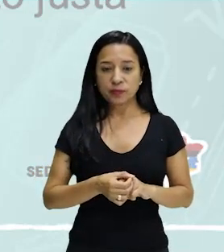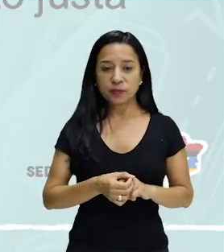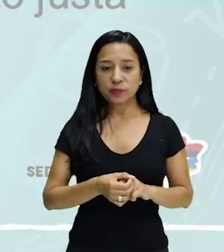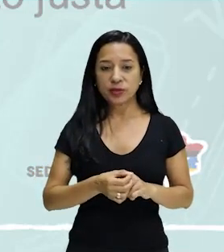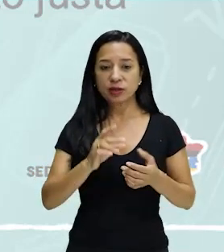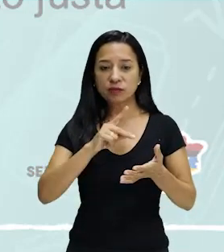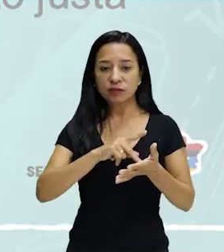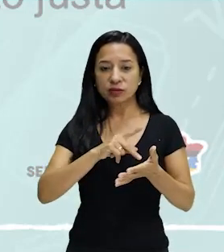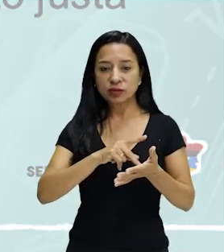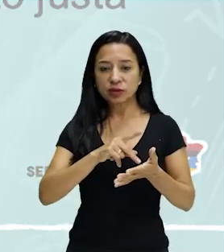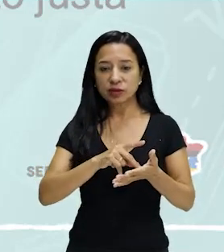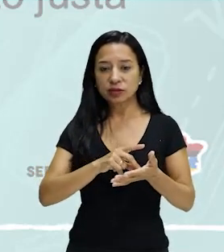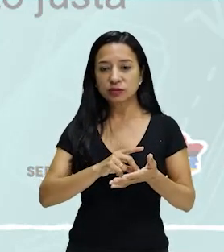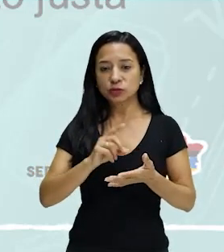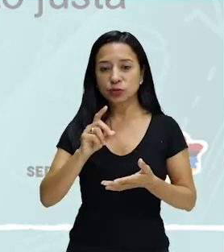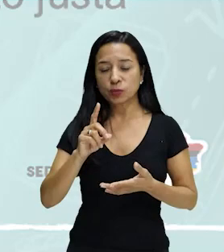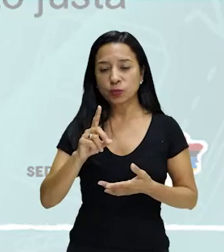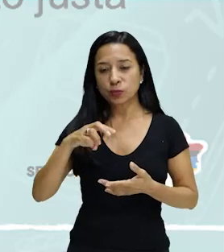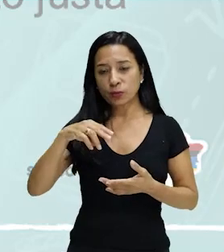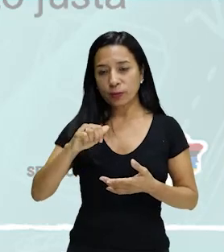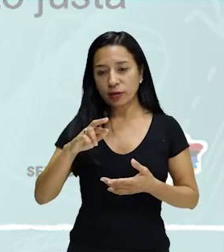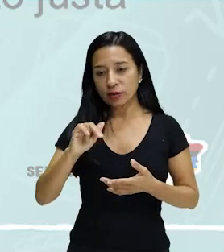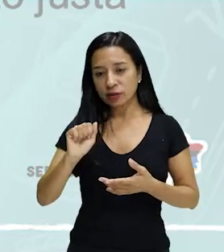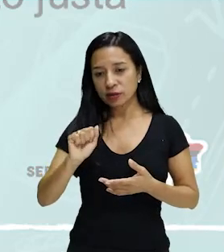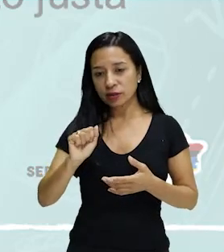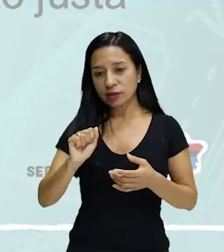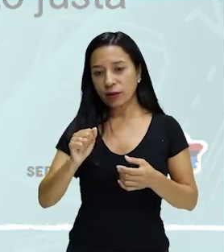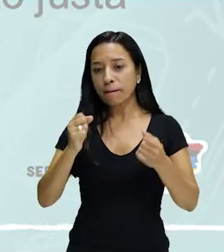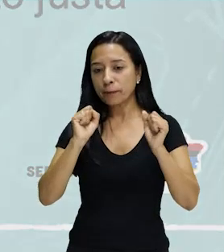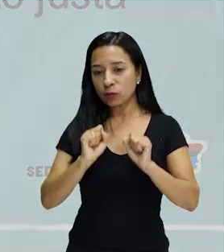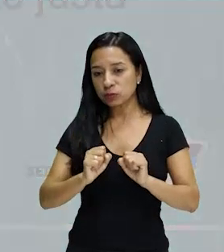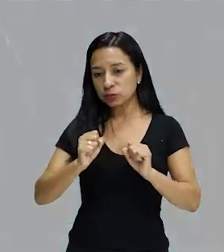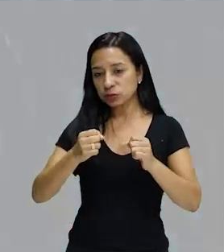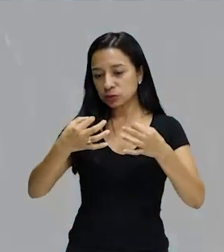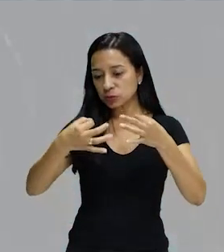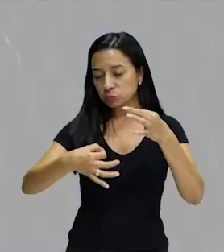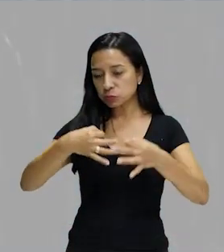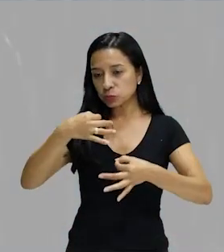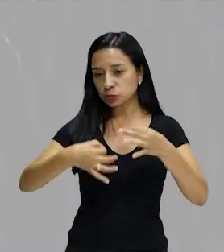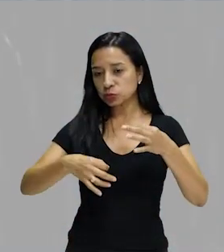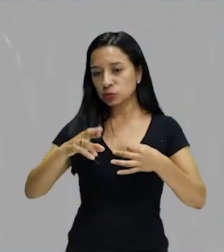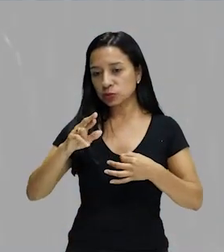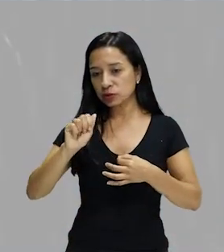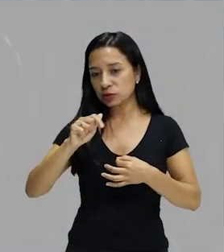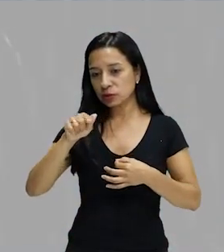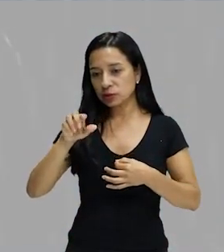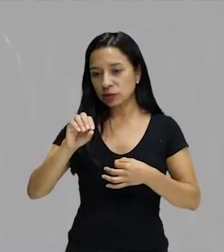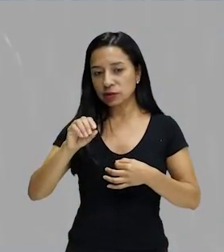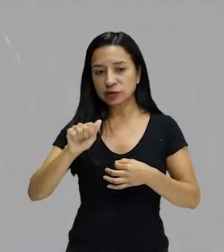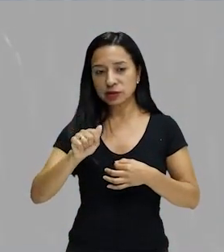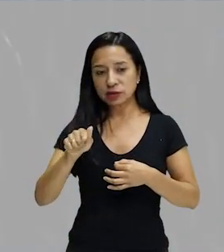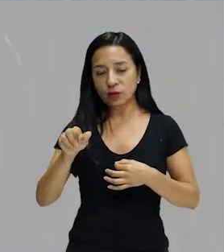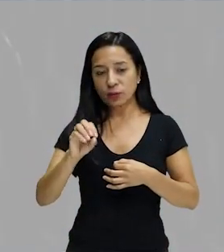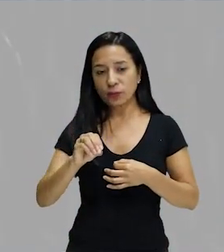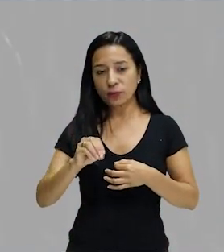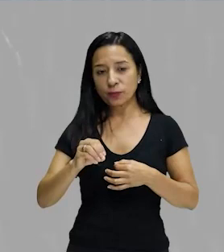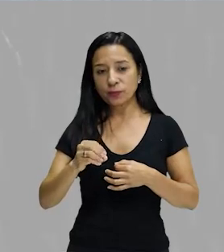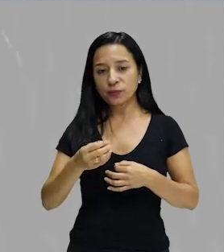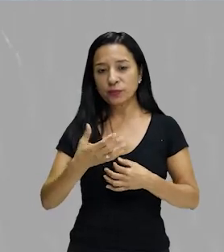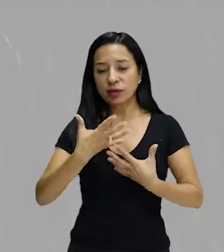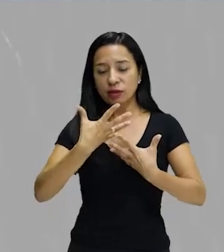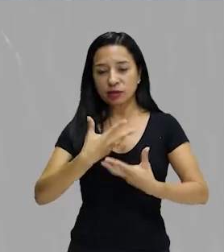Maria podia com muito justa razão. É a forma aceitável, é a